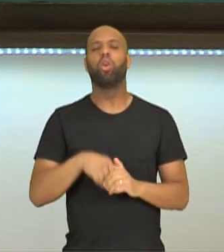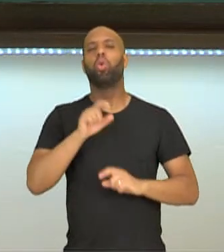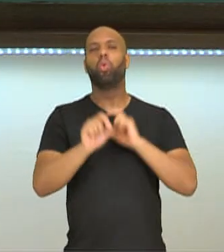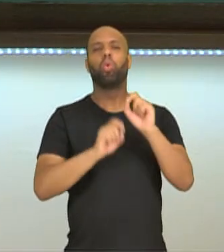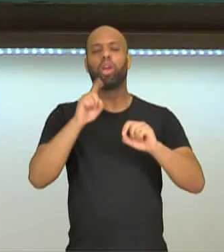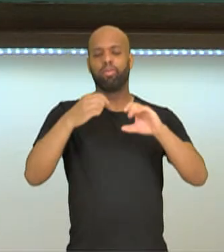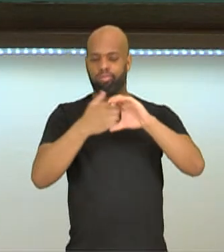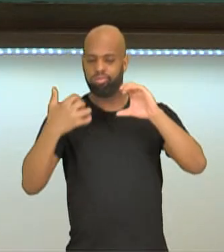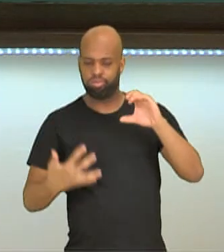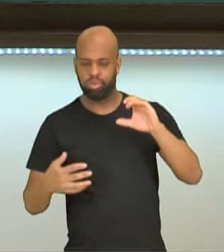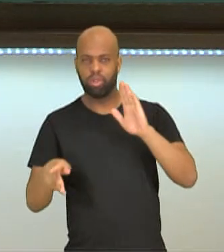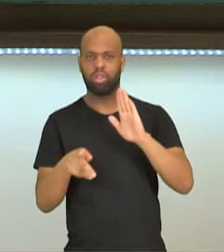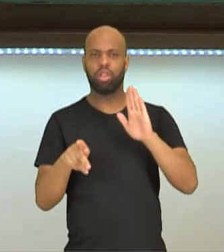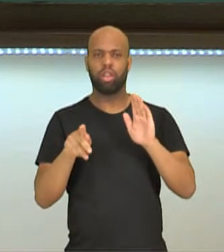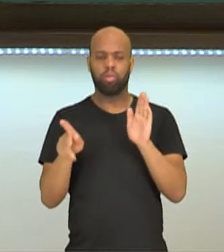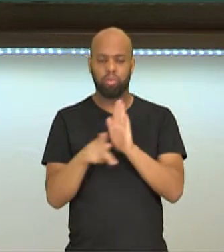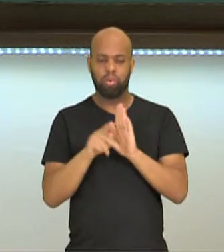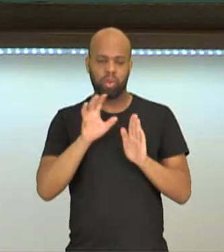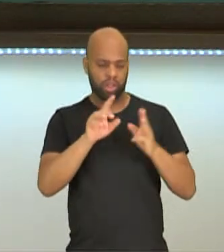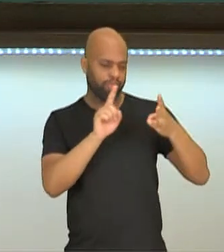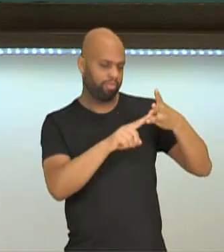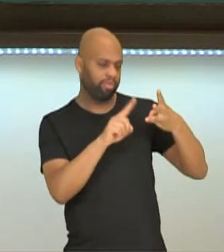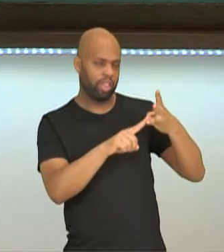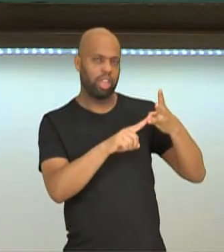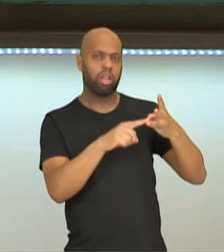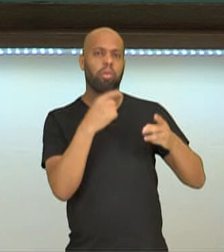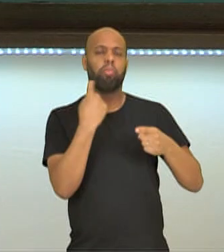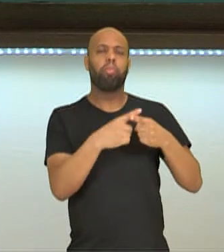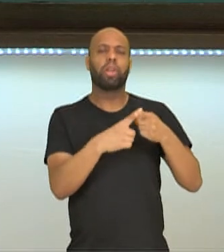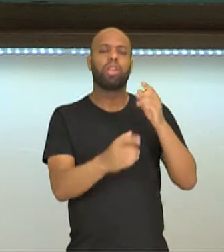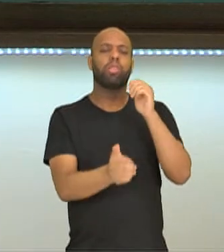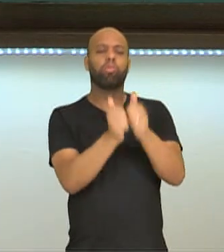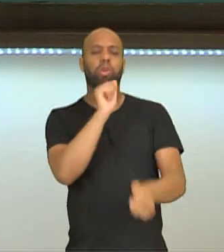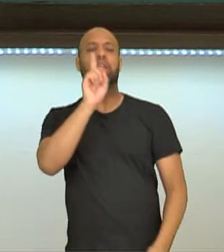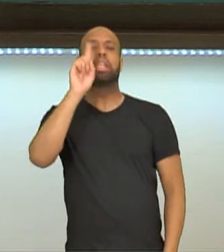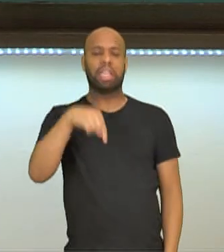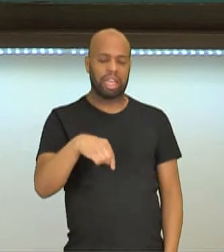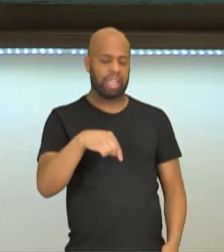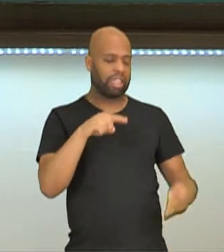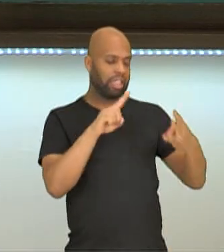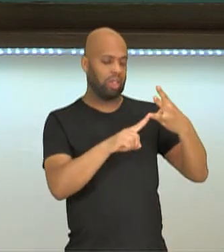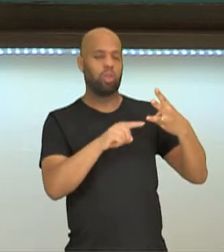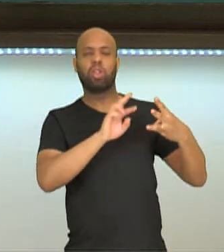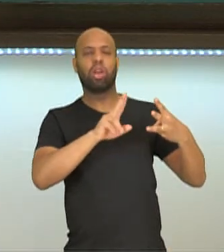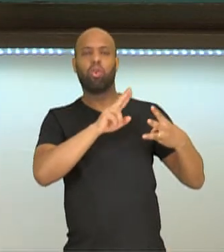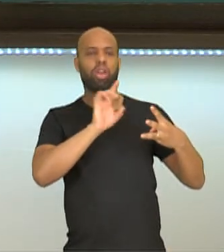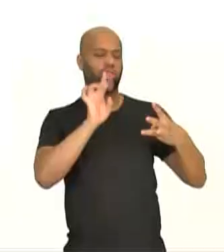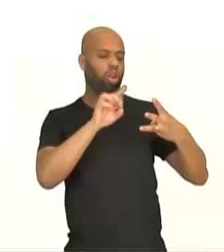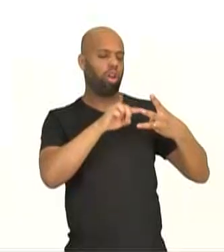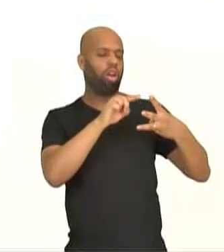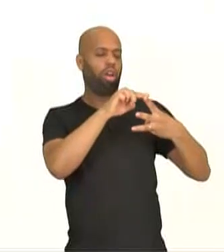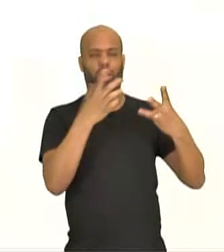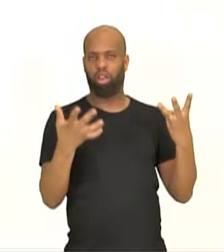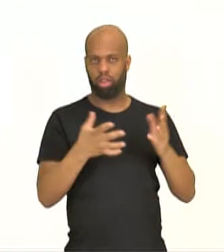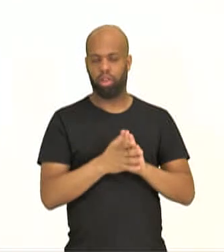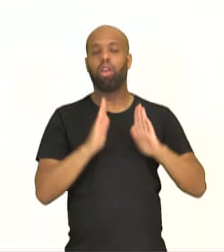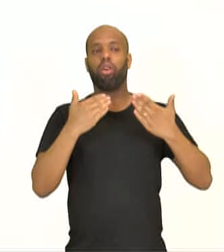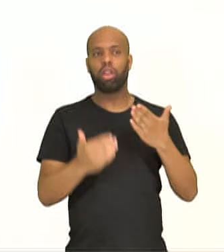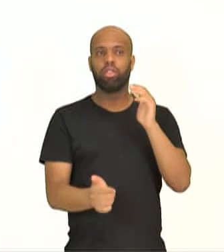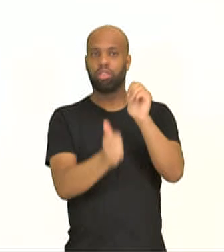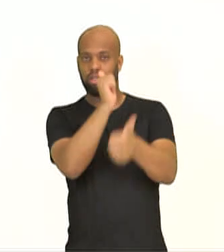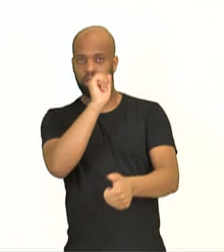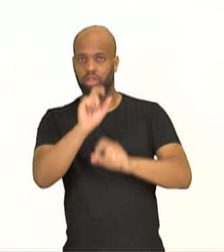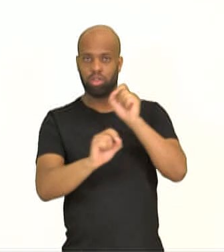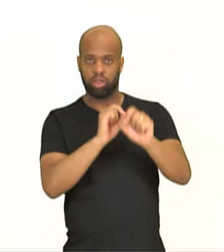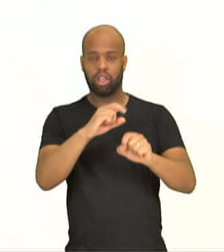que são as características, o que faz o esporte ser considerado esporte e não apenas um jogo? Então, o esporte ele é uma